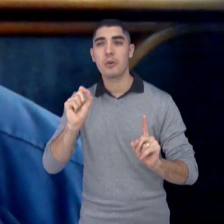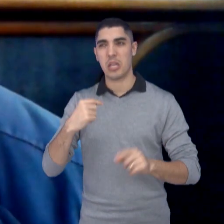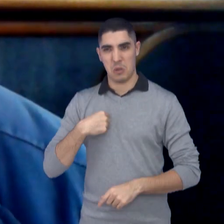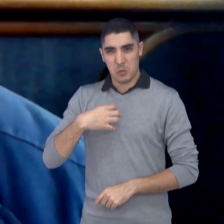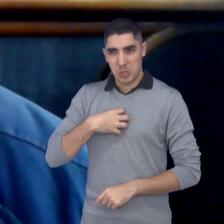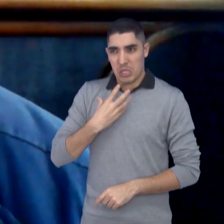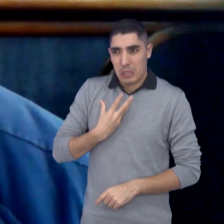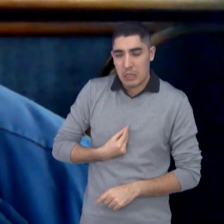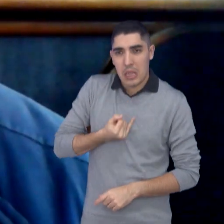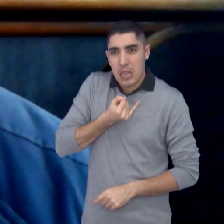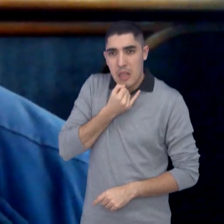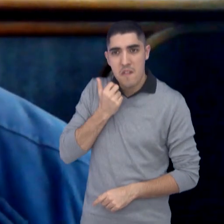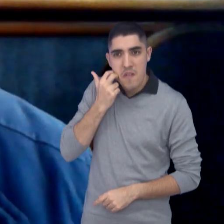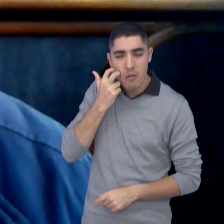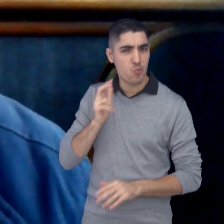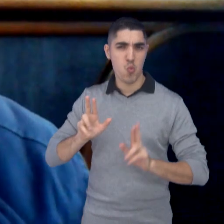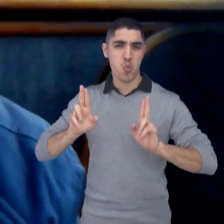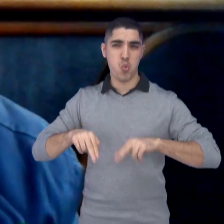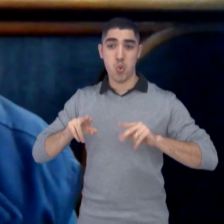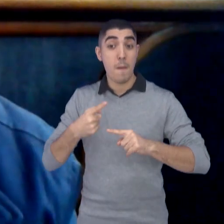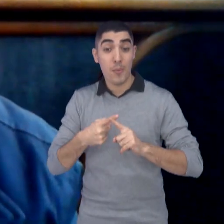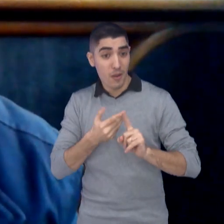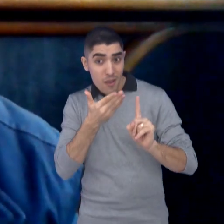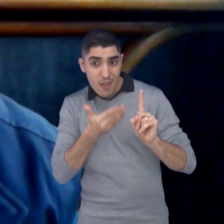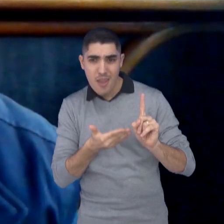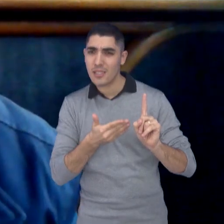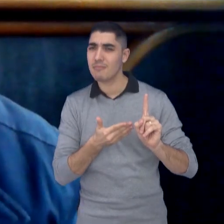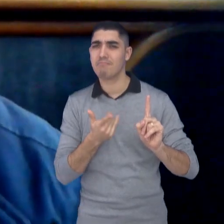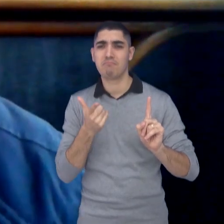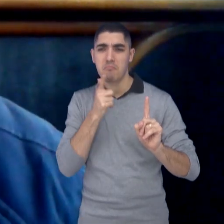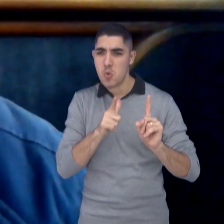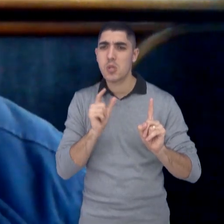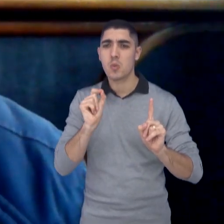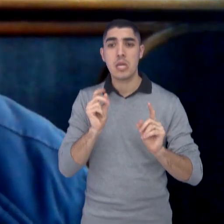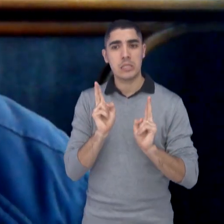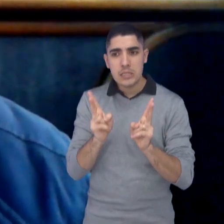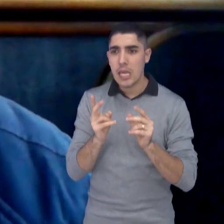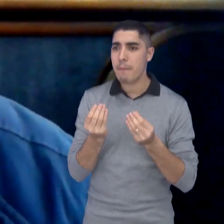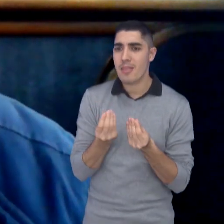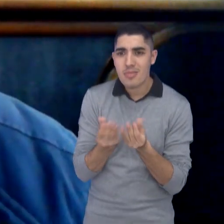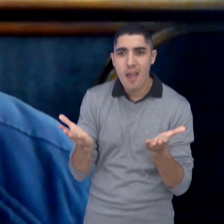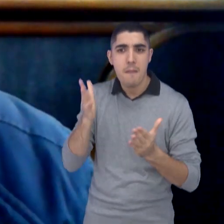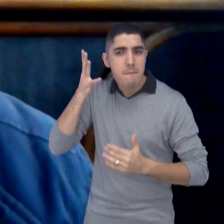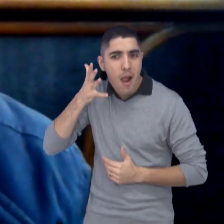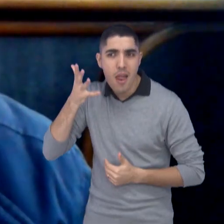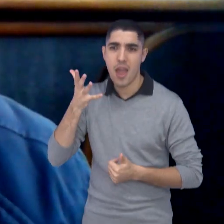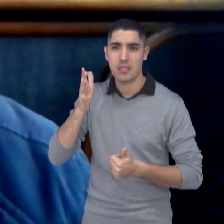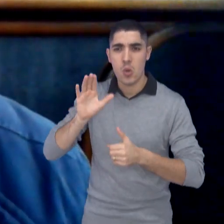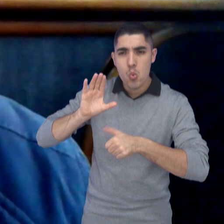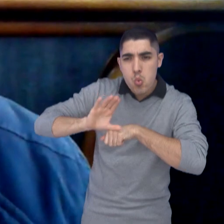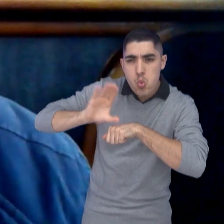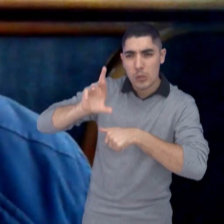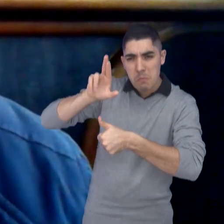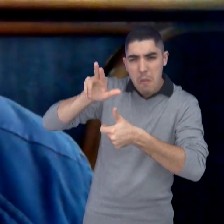fico envergonhado de insistir com ele, me traz mais palestras. Ele está sempre trazendo e pondo. Só que eu estou vendo